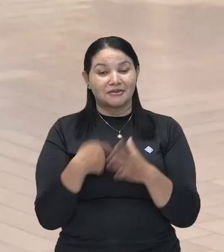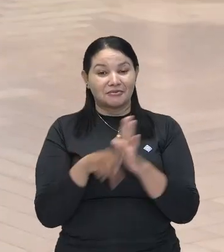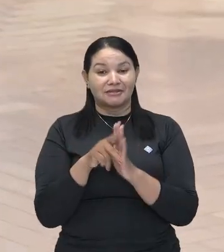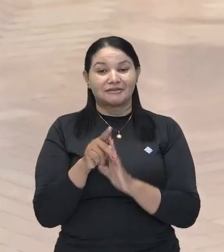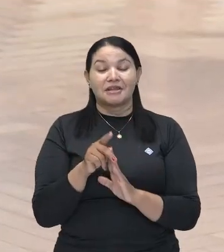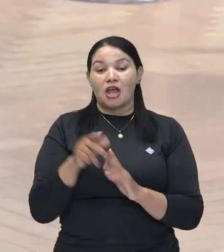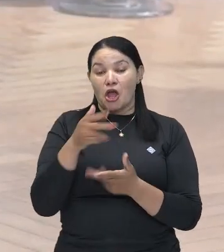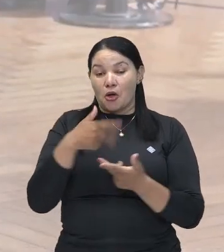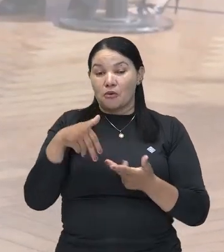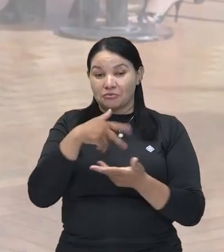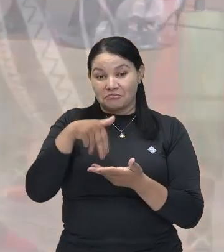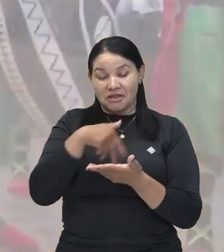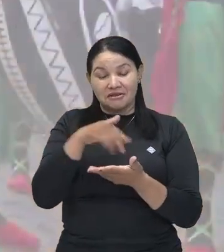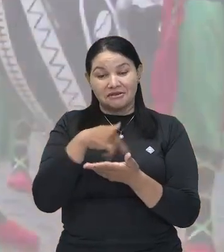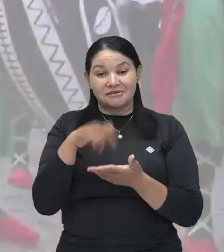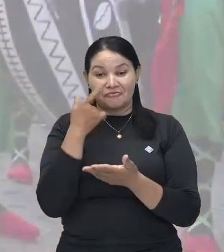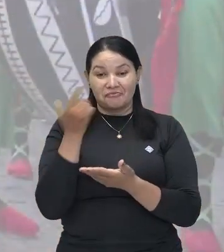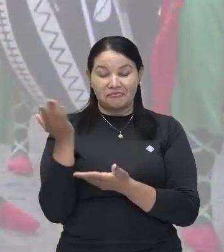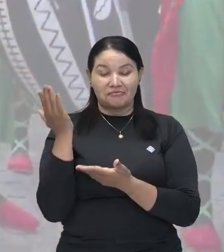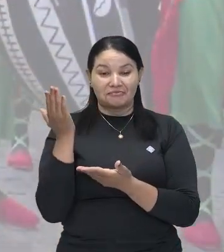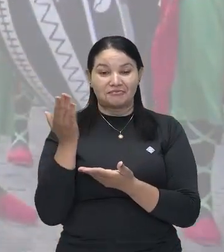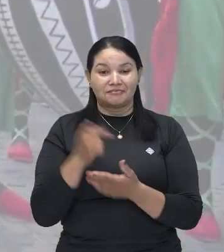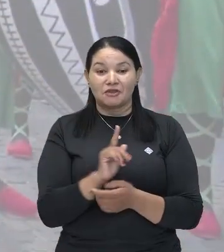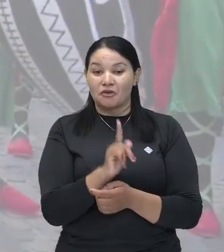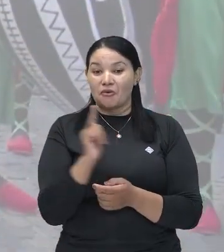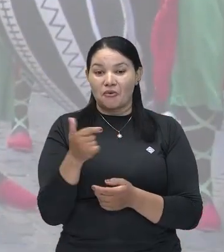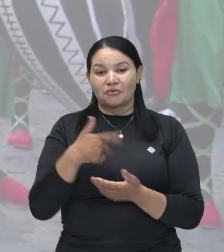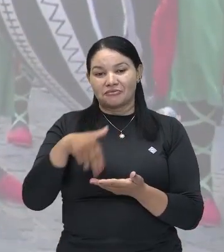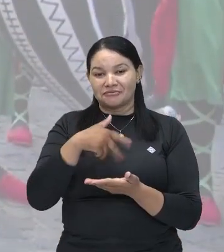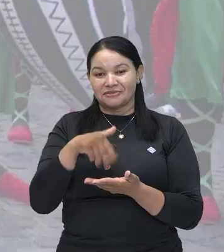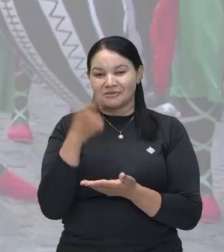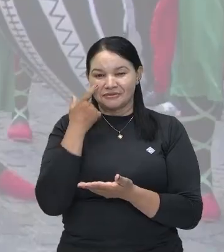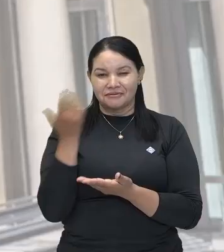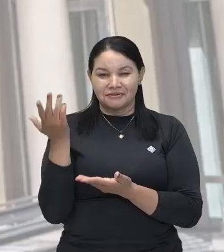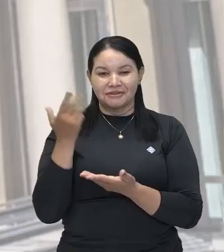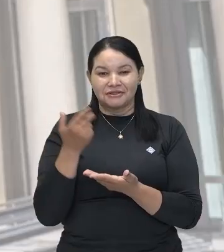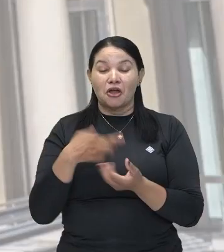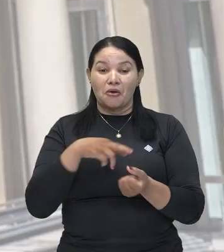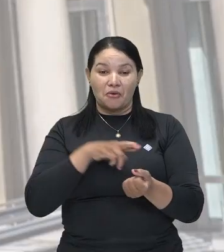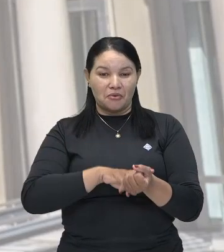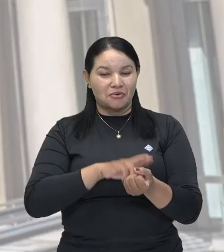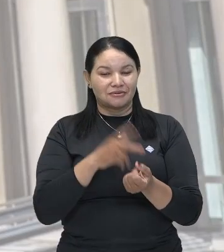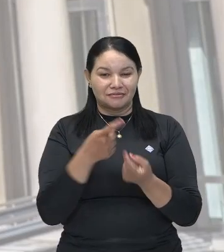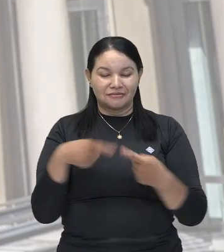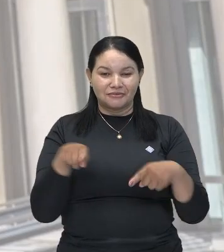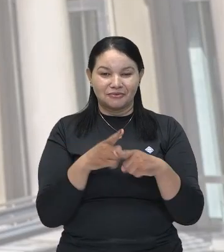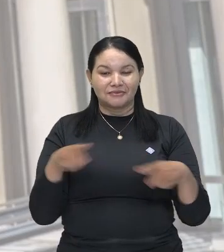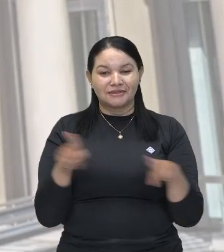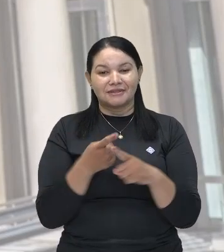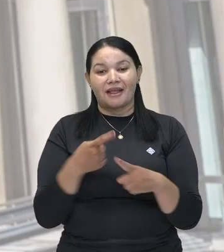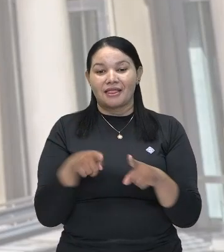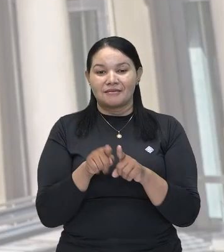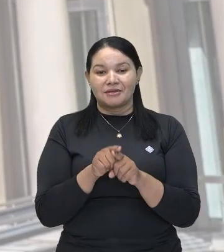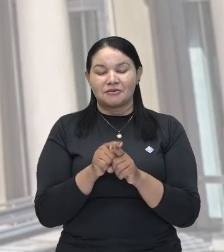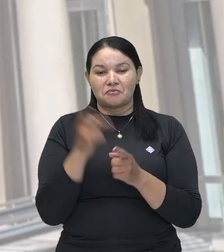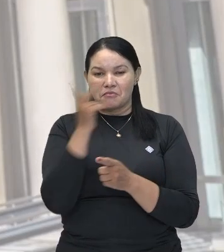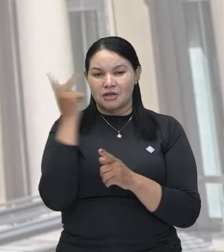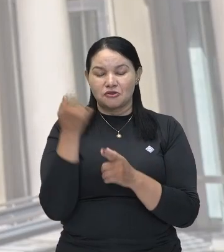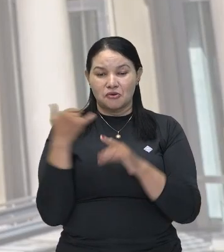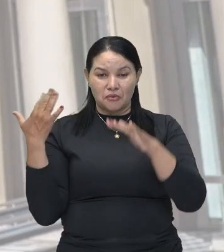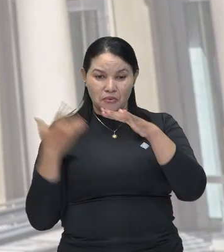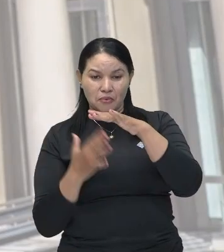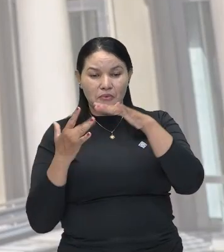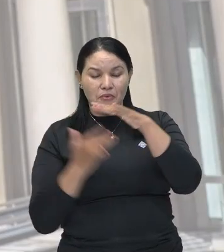tango também está presente no Uruguai. O candombe são ritmos musicais. Os imigrantes ali, o povo que formou